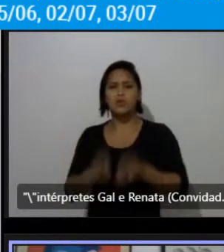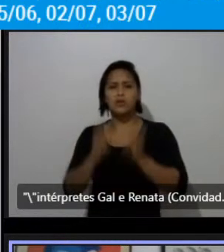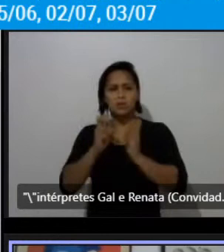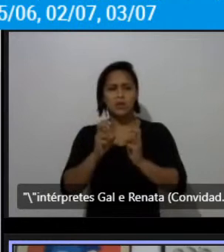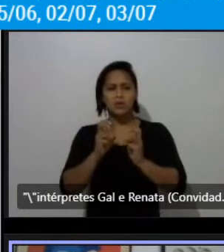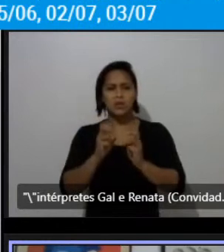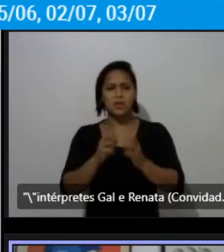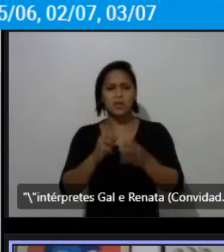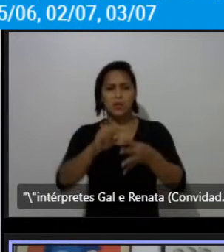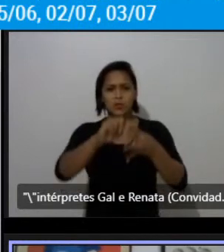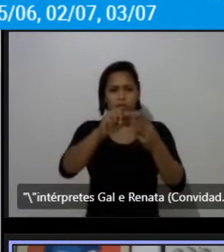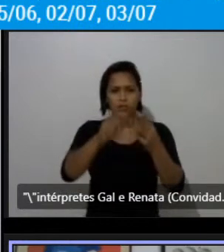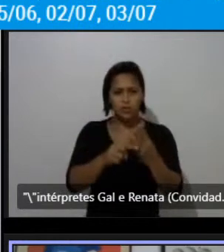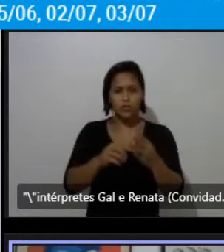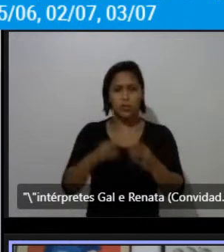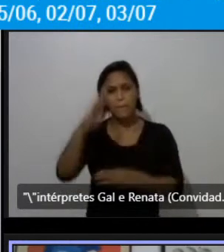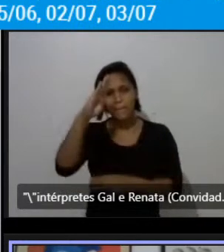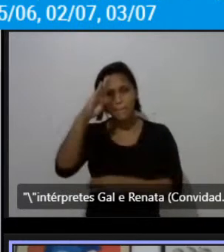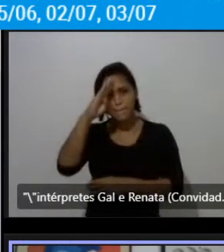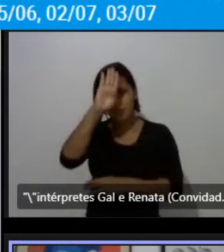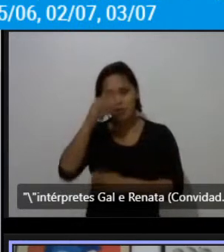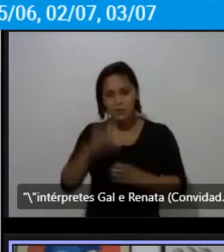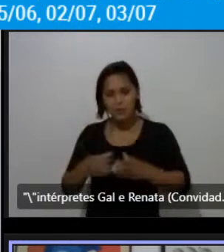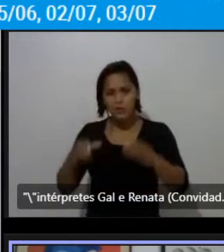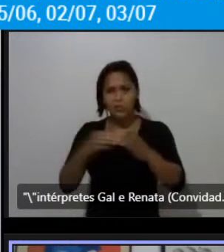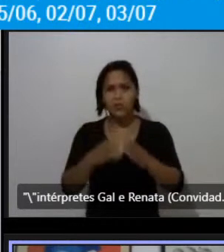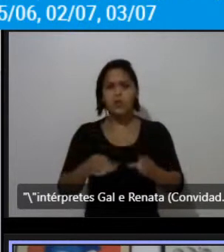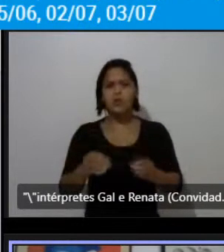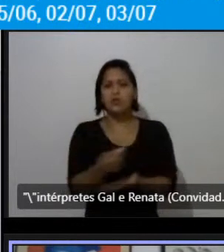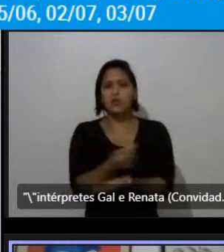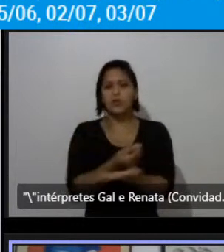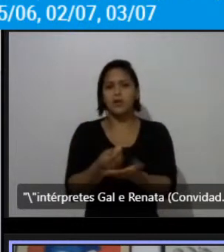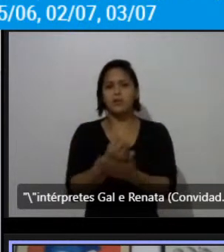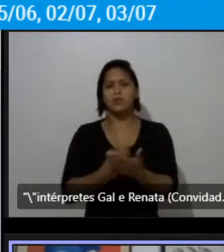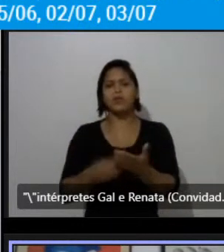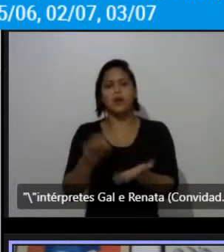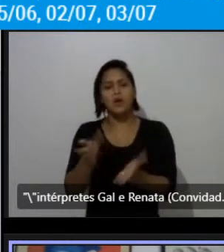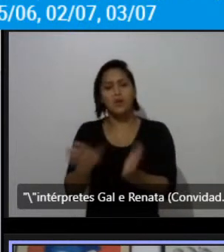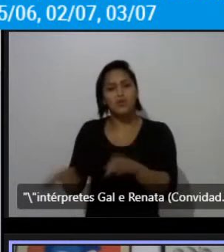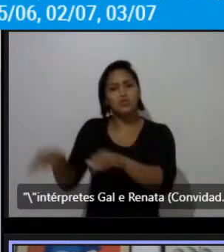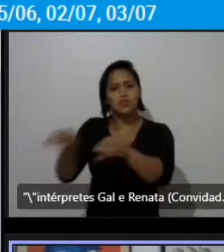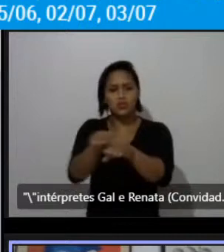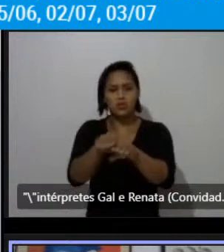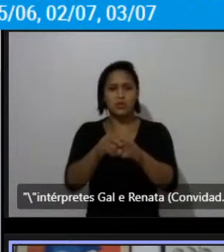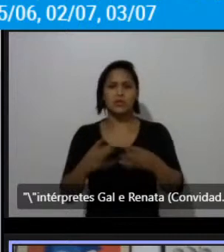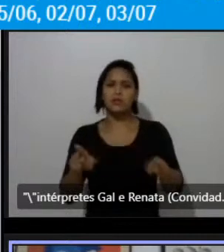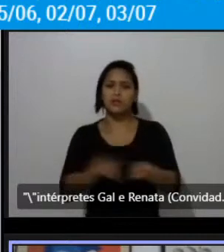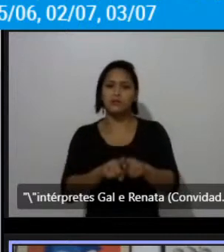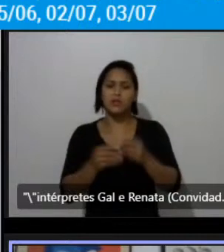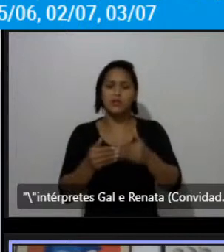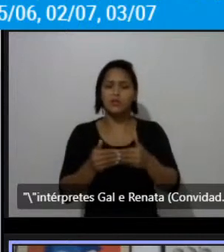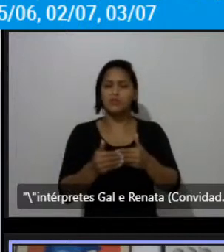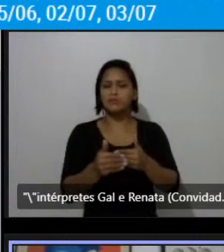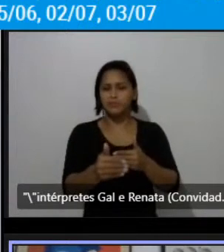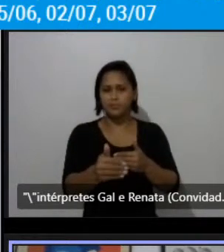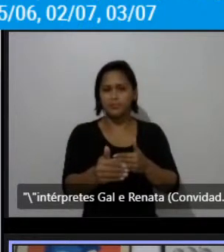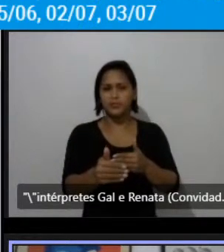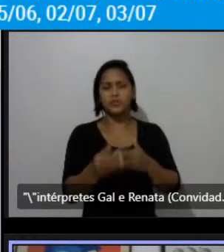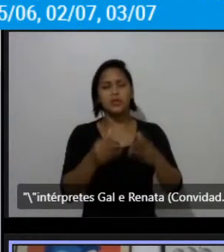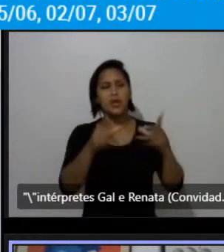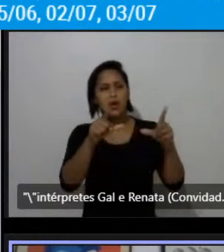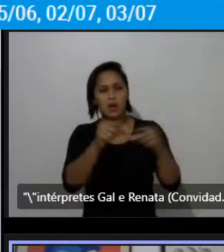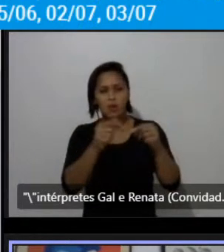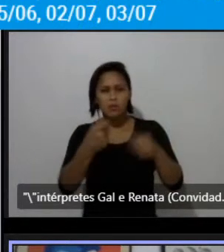uma tríade de ocupação militar do capital e a social. Então, eles estão, né, num processo aí há pouco